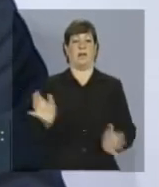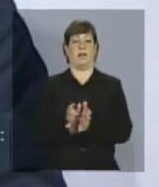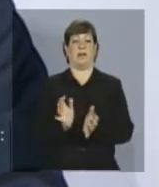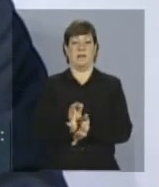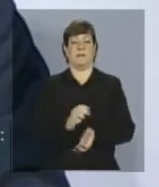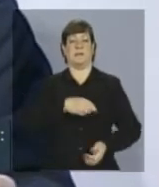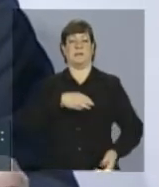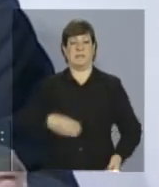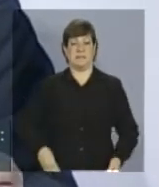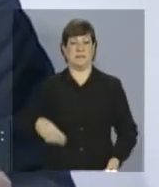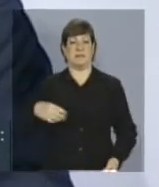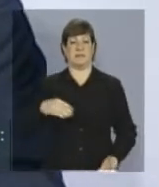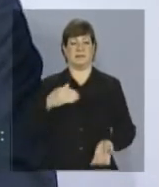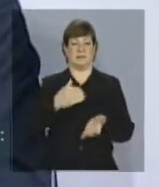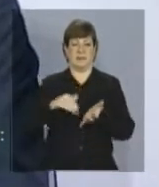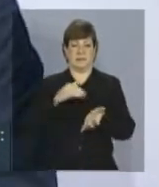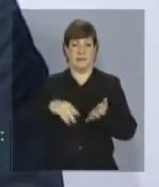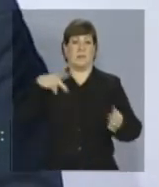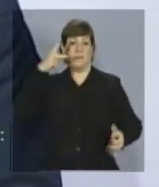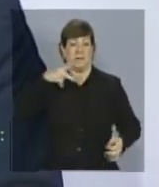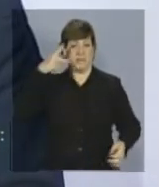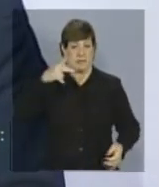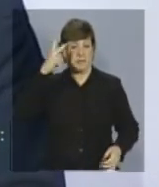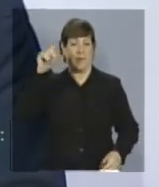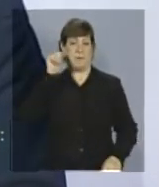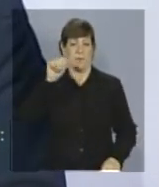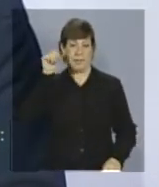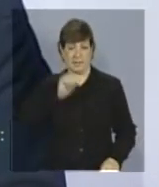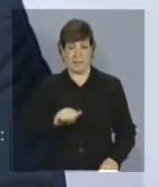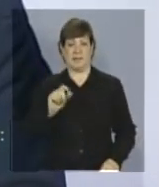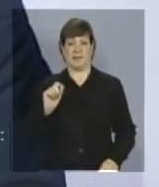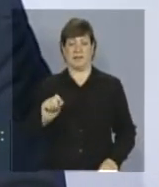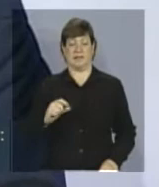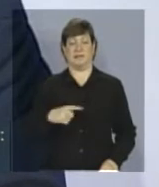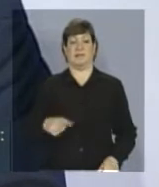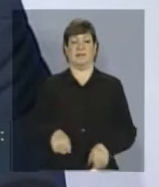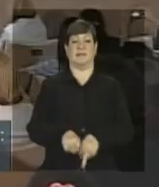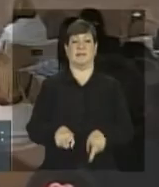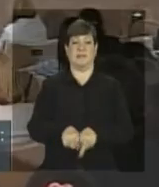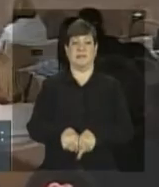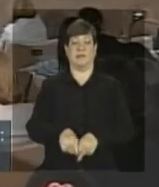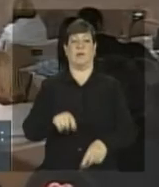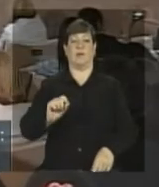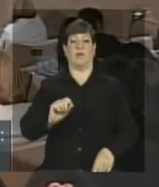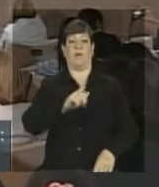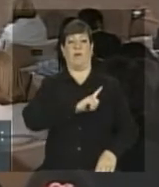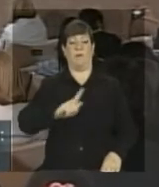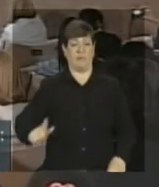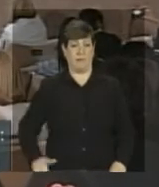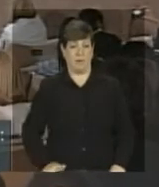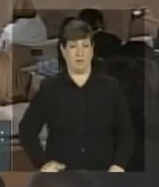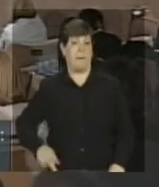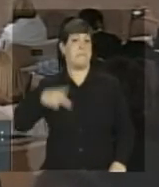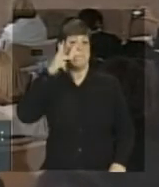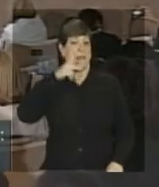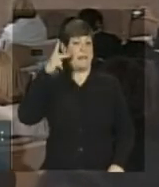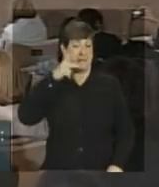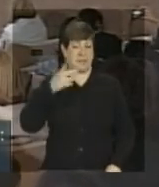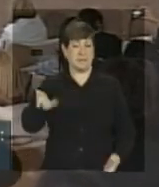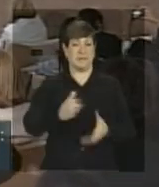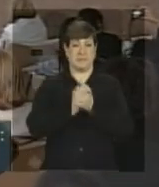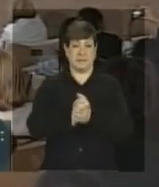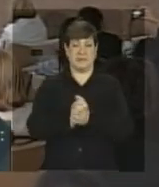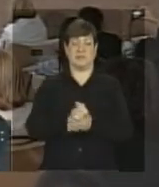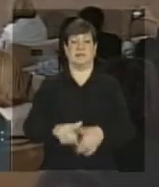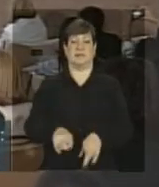Políticas para as Mulheres, da Presidência da República. Saudar o governador do Estado da Paraíba, Ricardo Coutinho, agradecer a